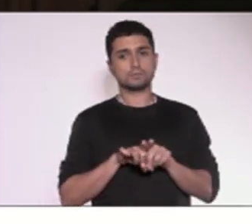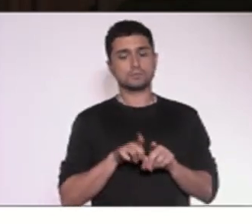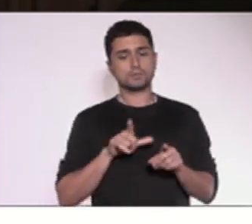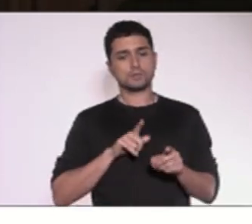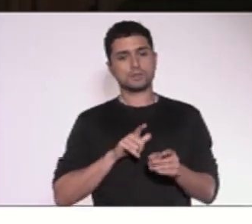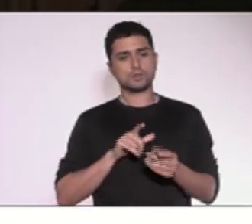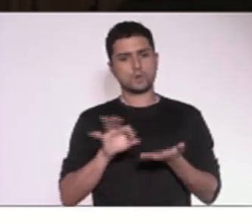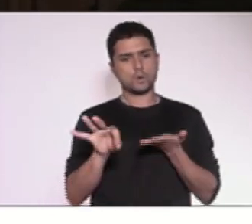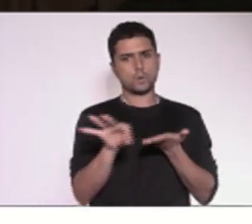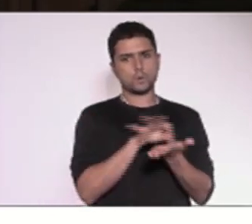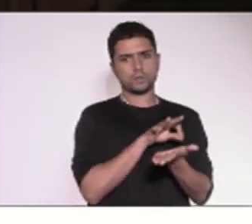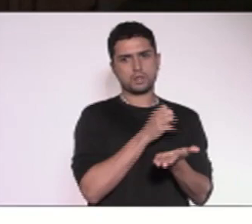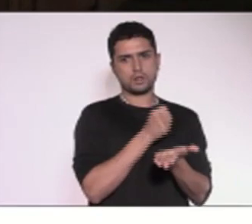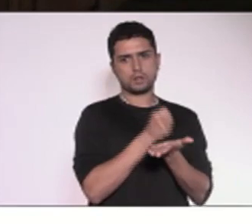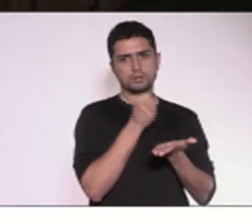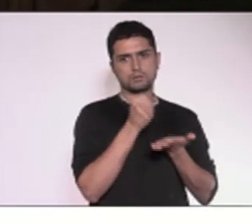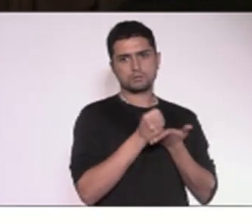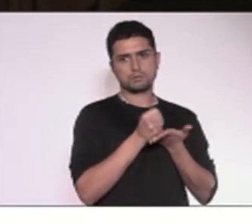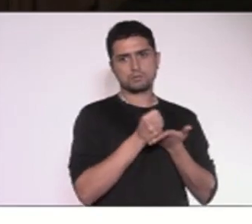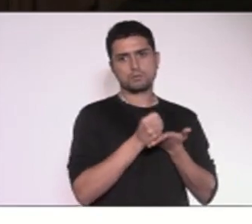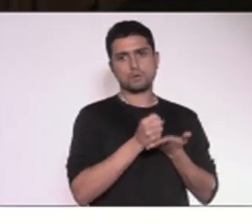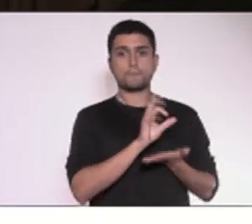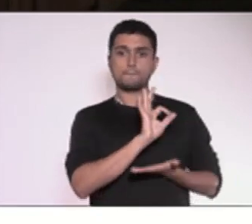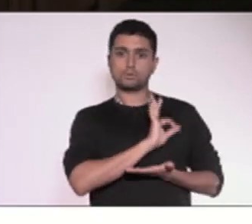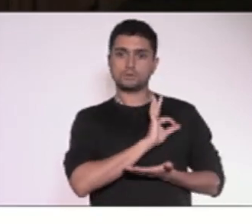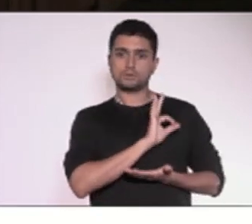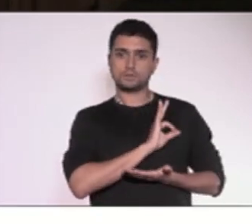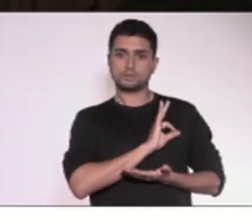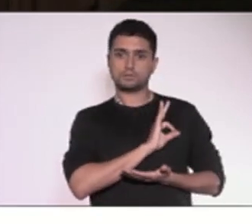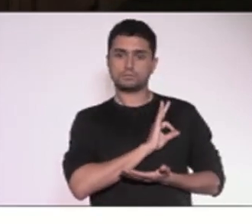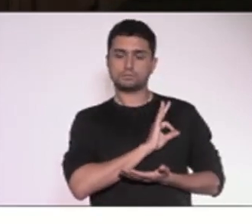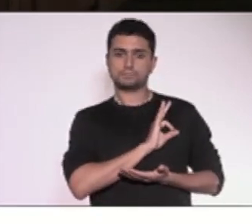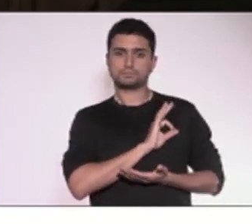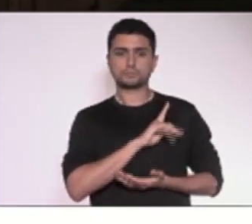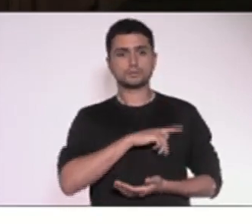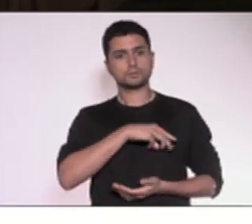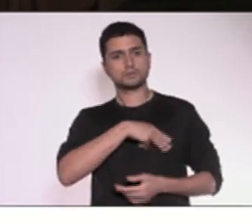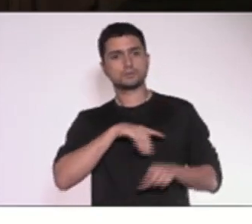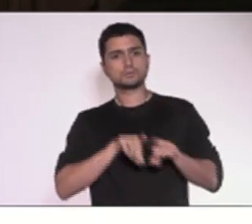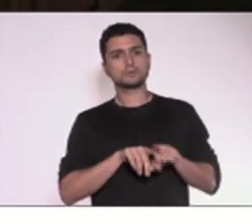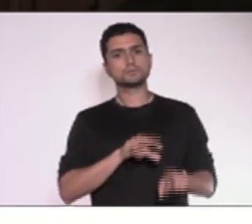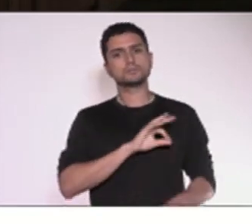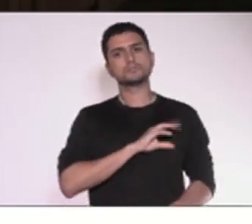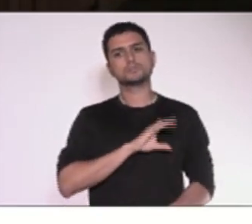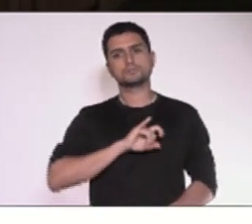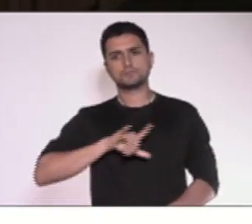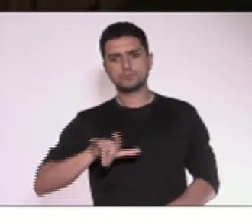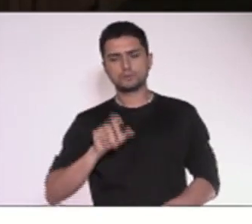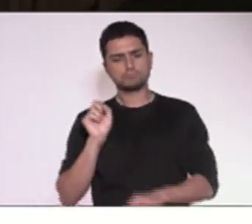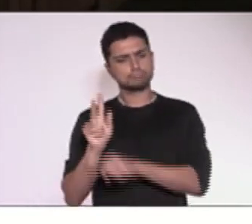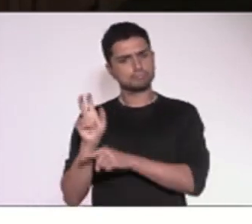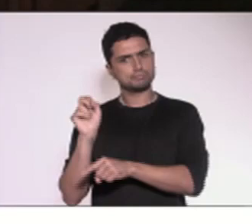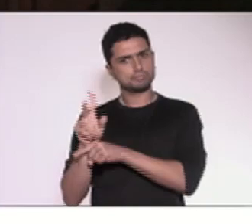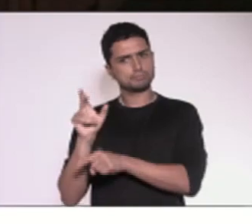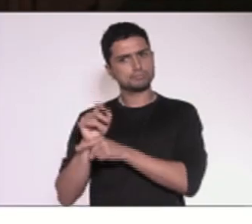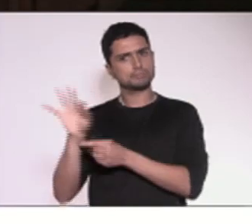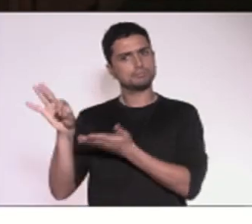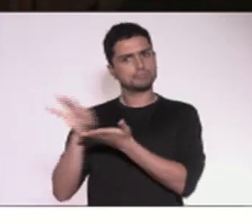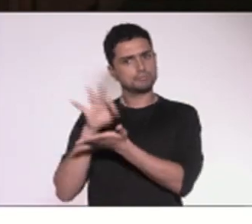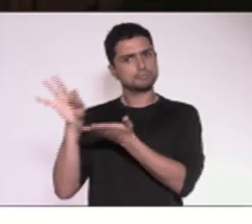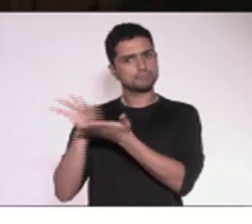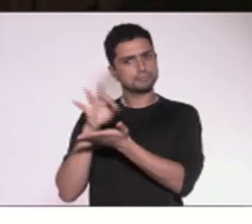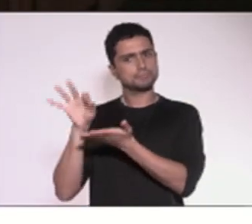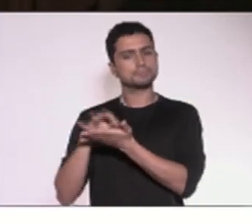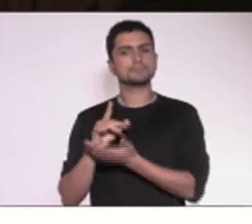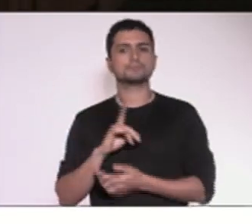policiais militares e civis, além do programa Segurança Presente. Então, em seu nome, deputado Carlos